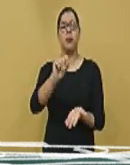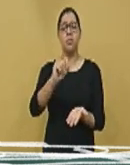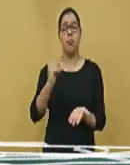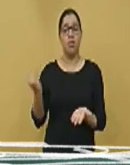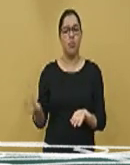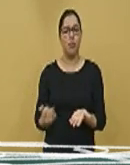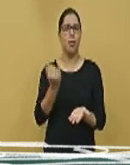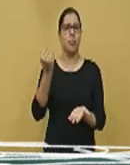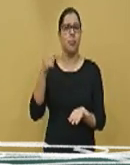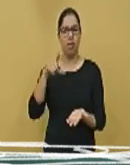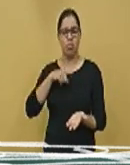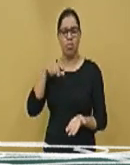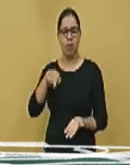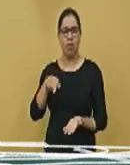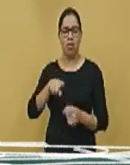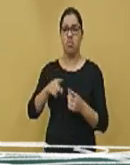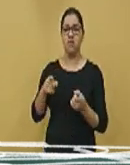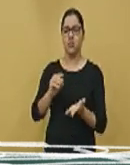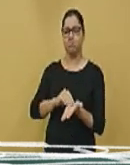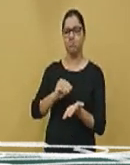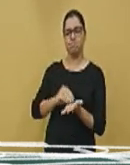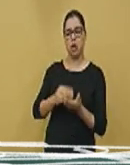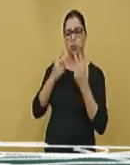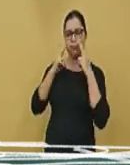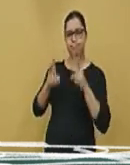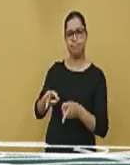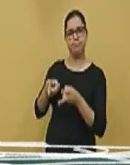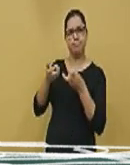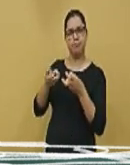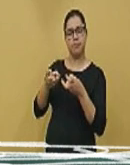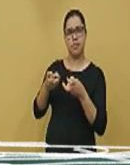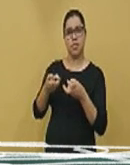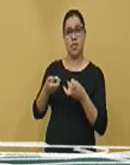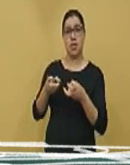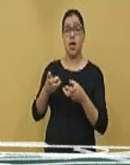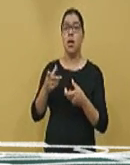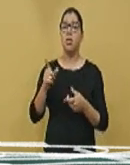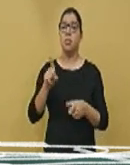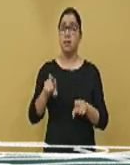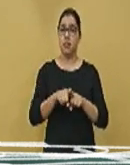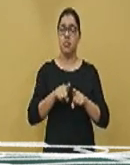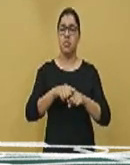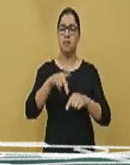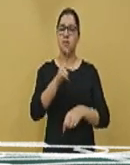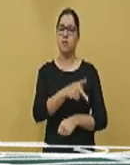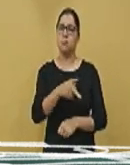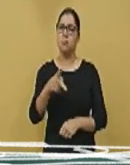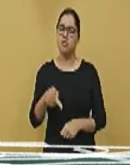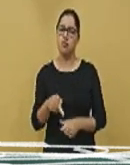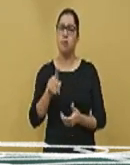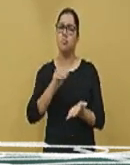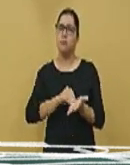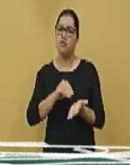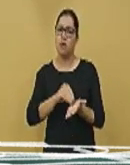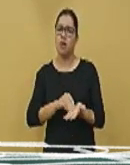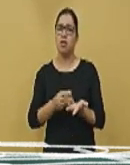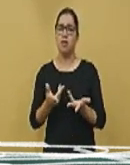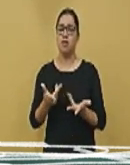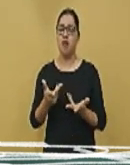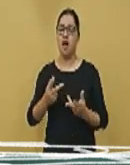que eles têm. Os docentes também não são valorizados. Nós precisamos valorizar esses acadêmicos